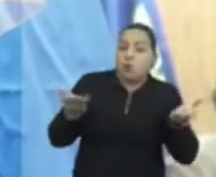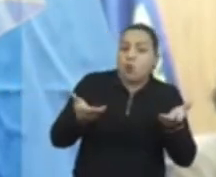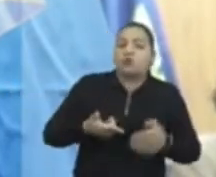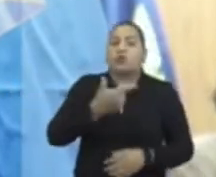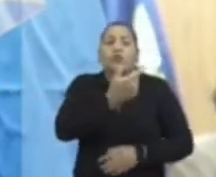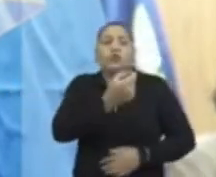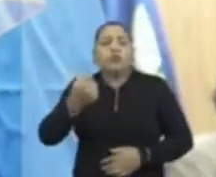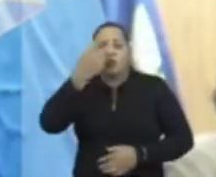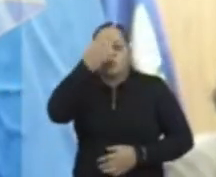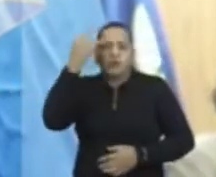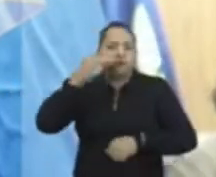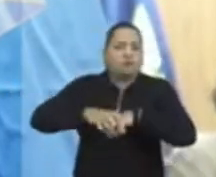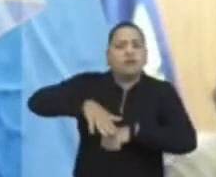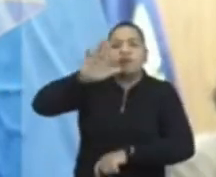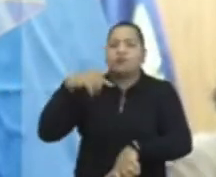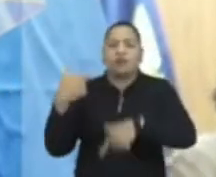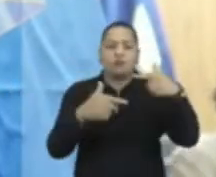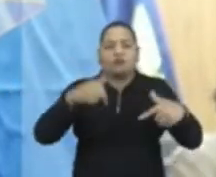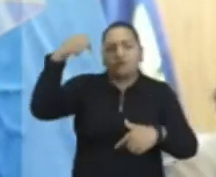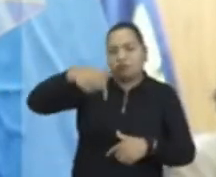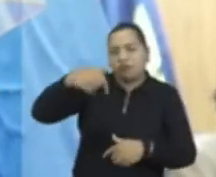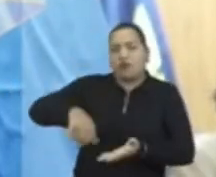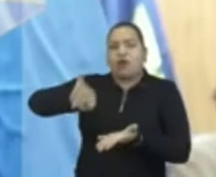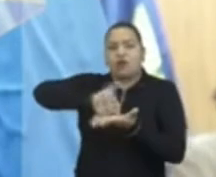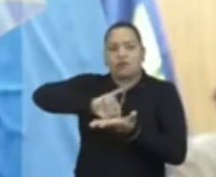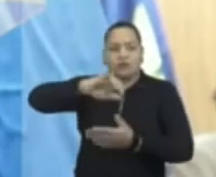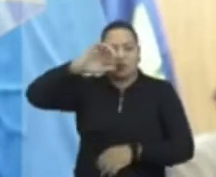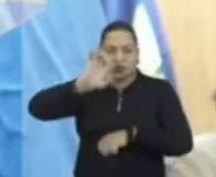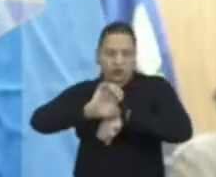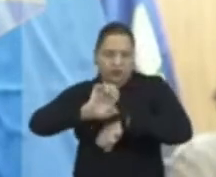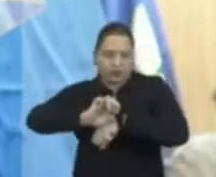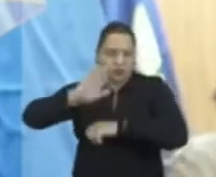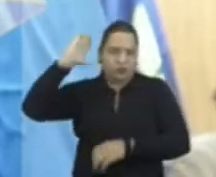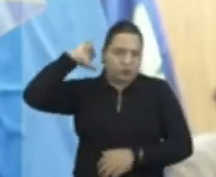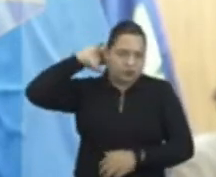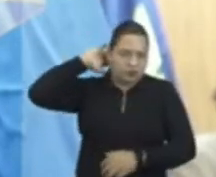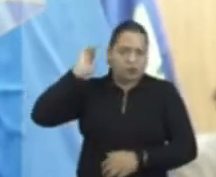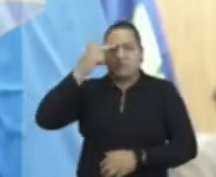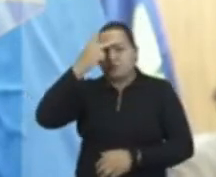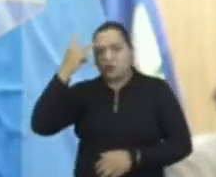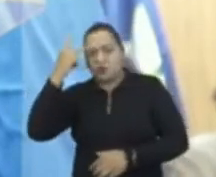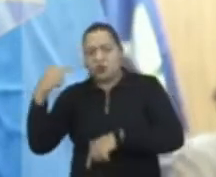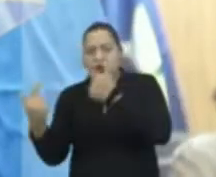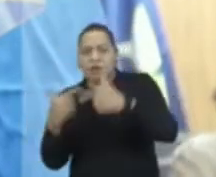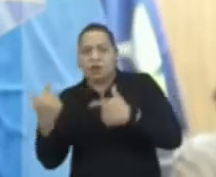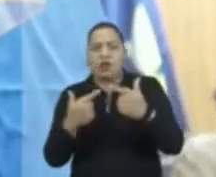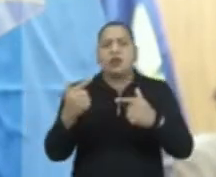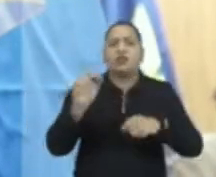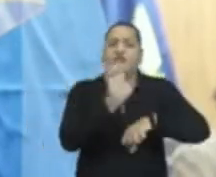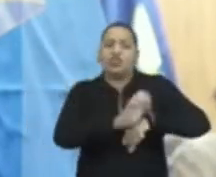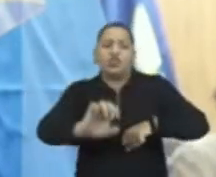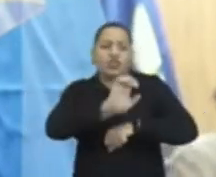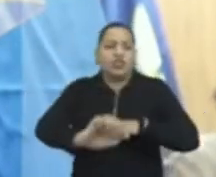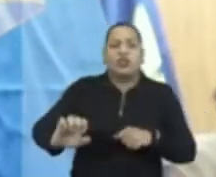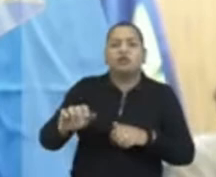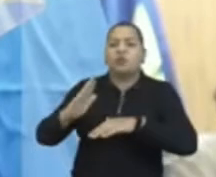em atuação na capital do Estado, entre membros, servidores, estagiários, profissionais terceirizados